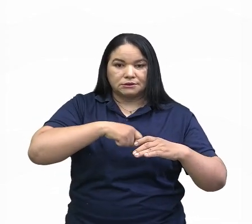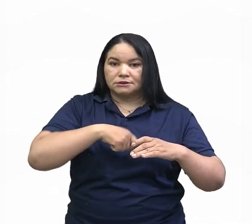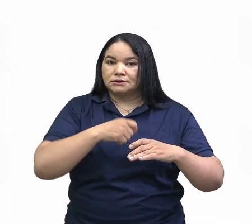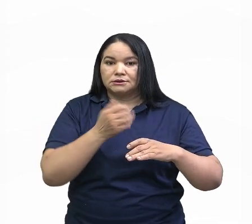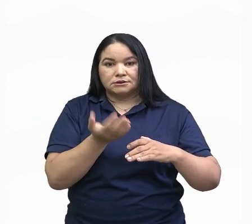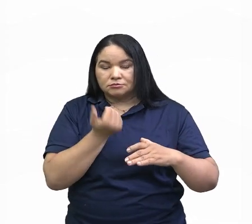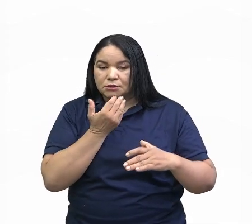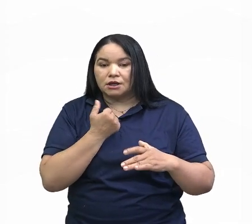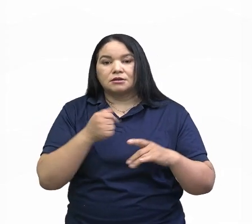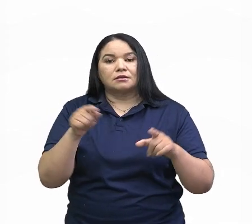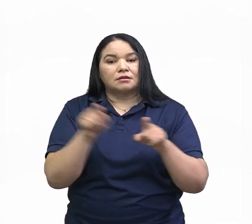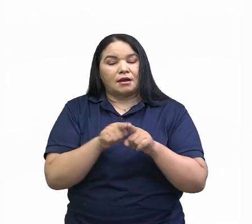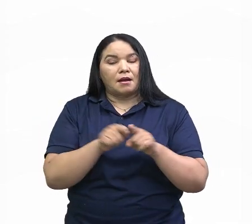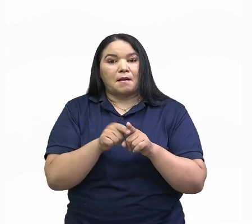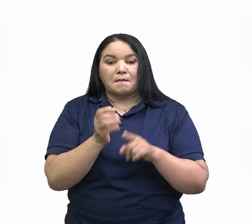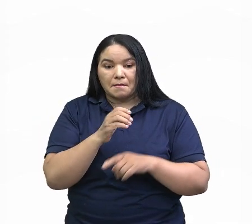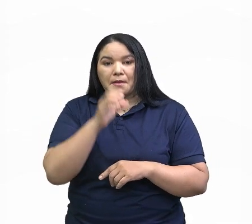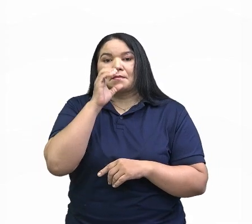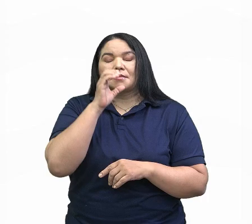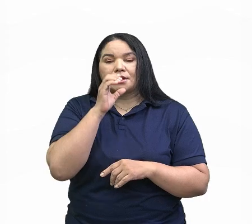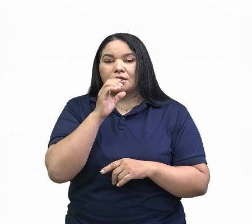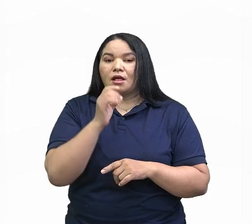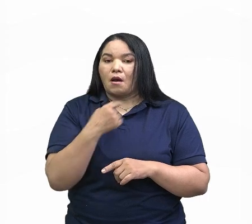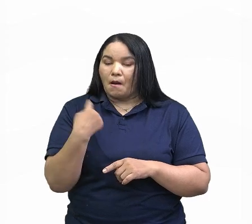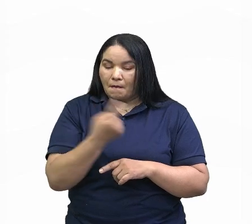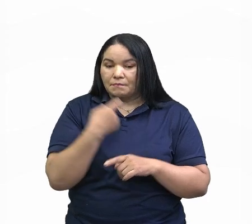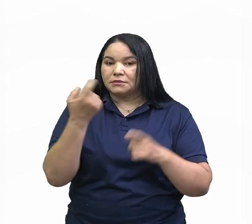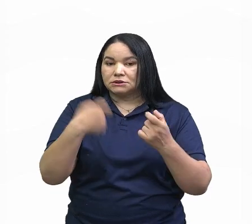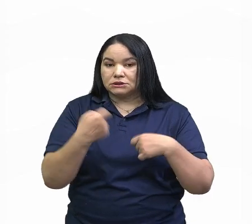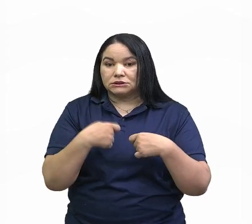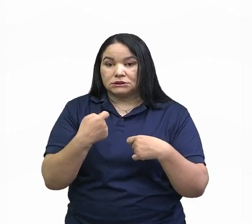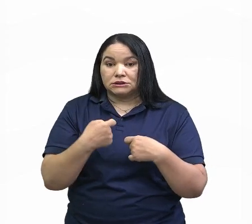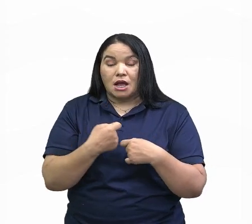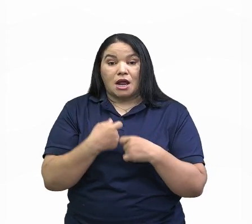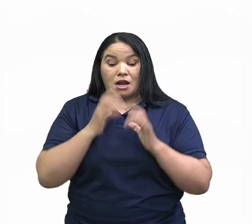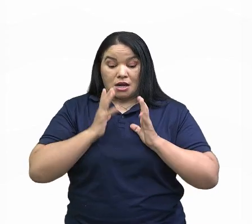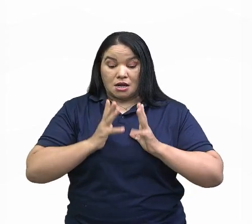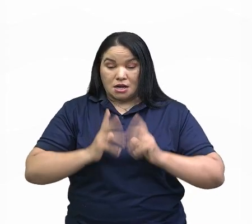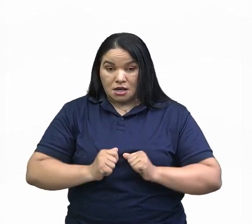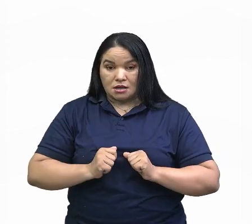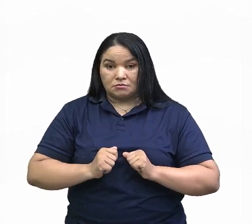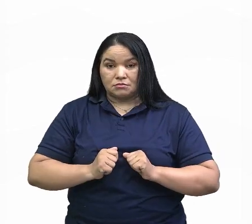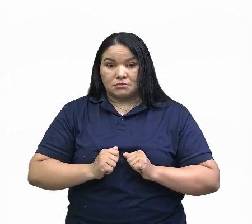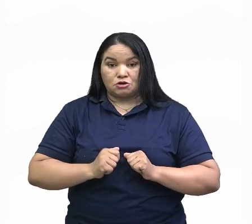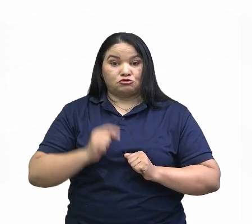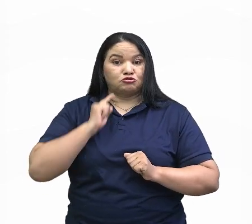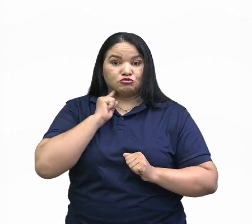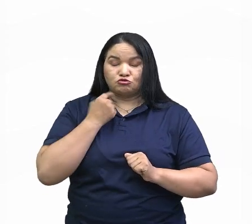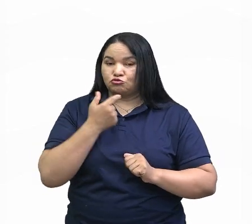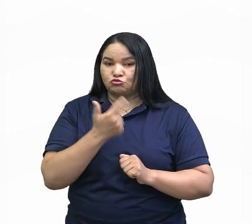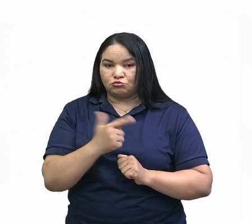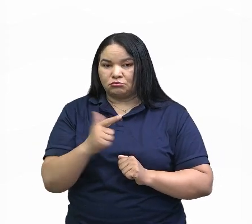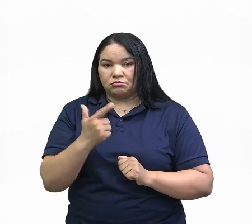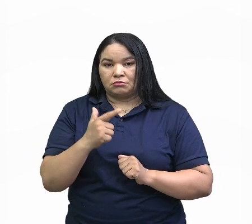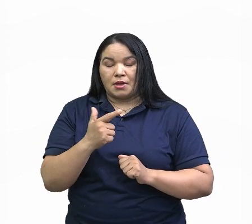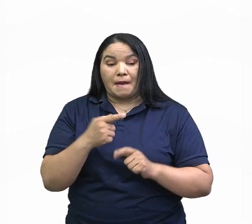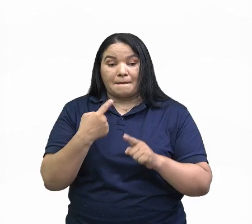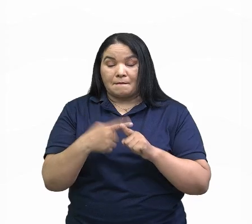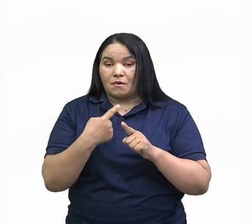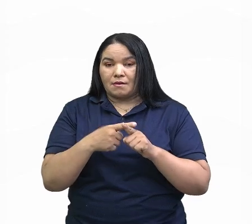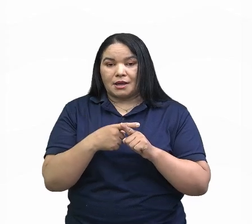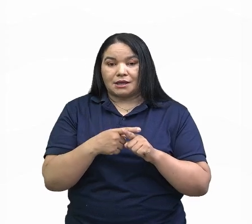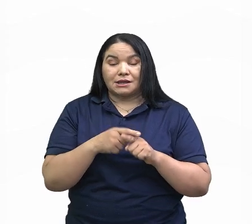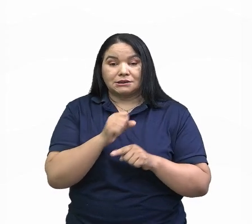dia a dia. A água que a gente vai consumir, ela precisa estar livre dessas impurezas, né? Livre de doenças, livre